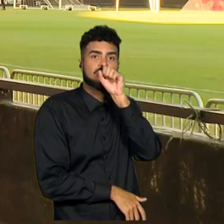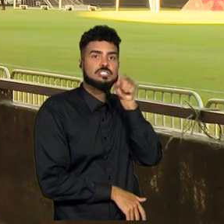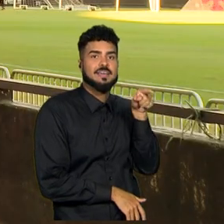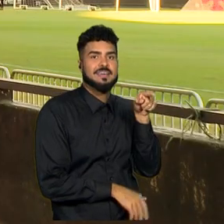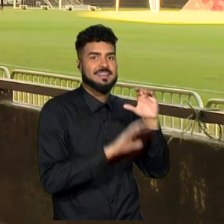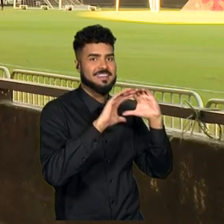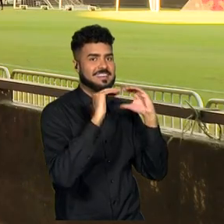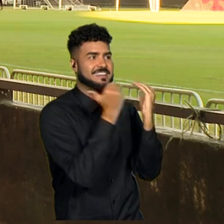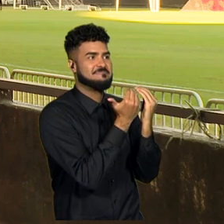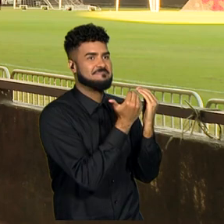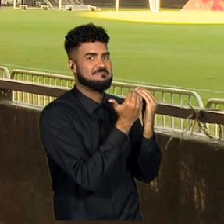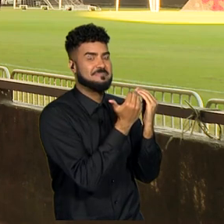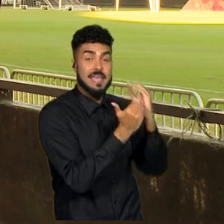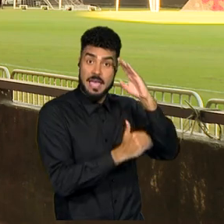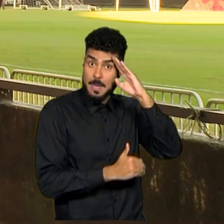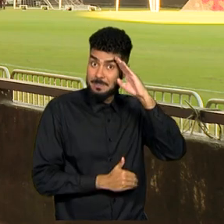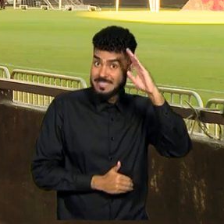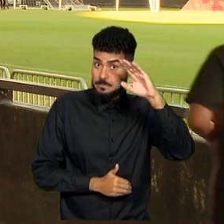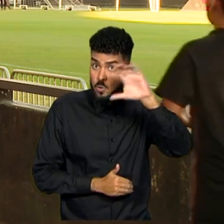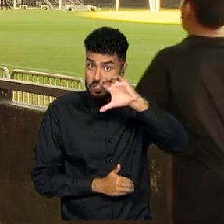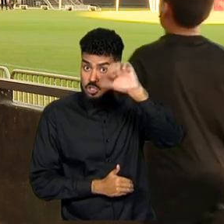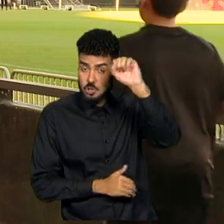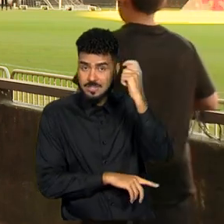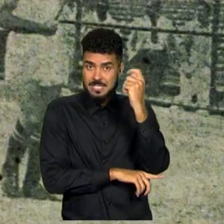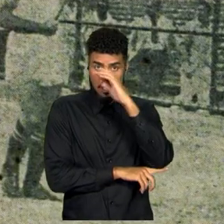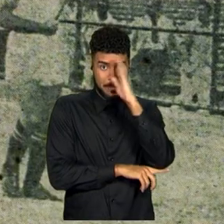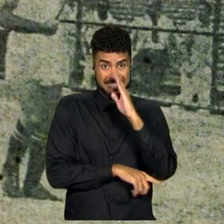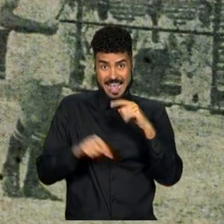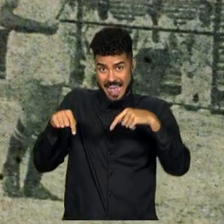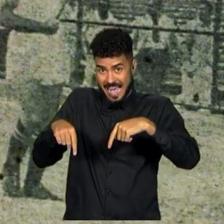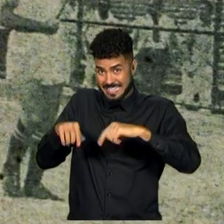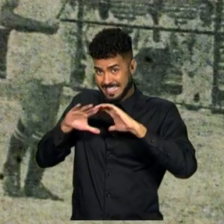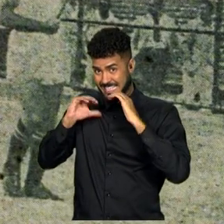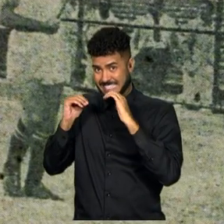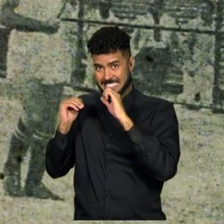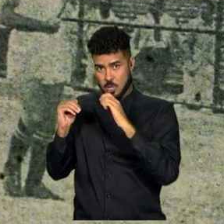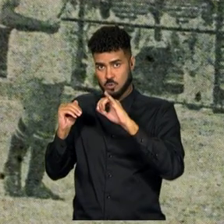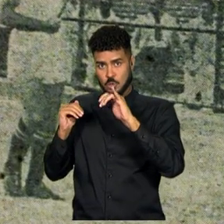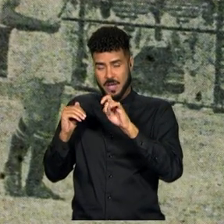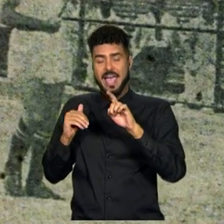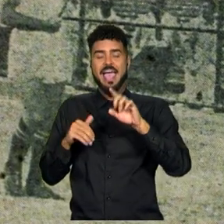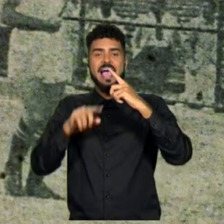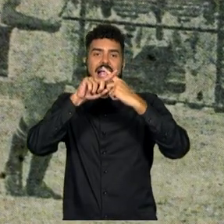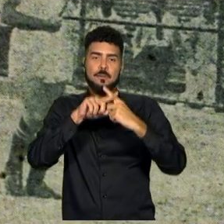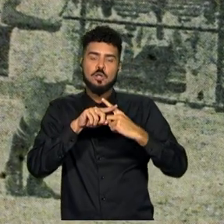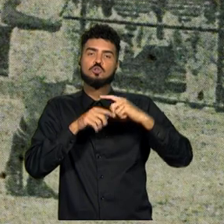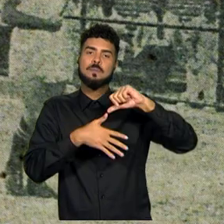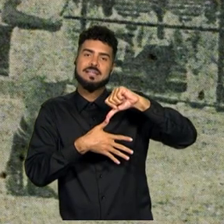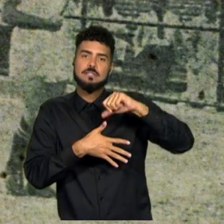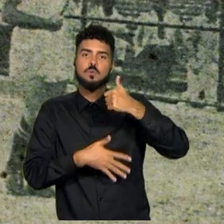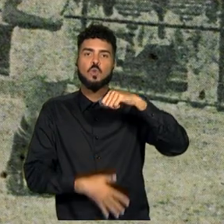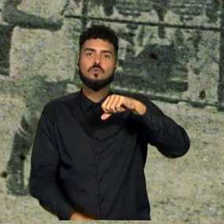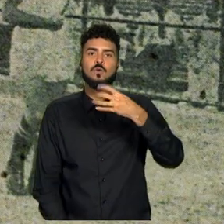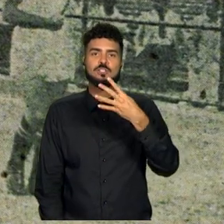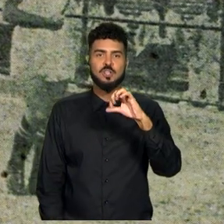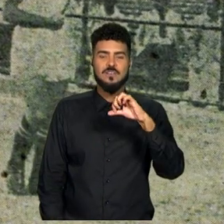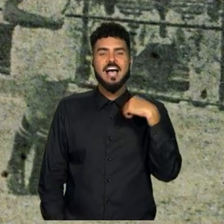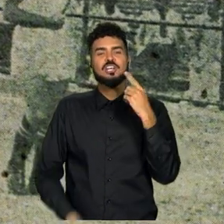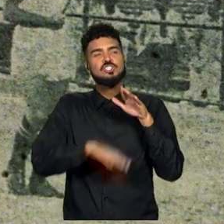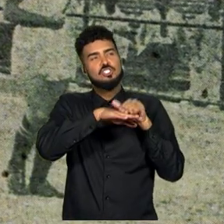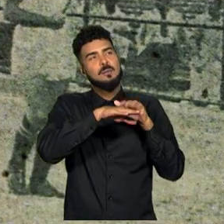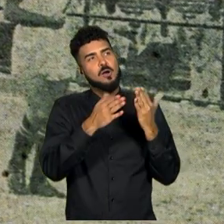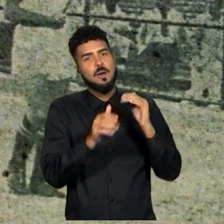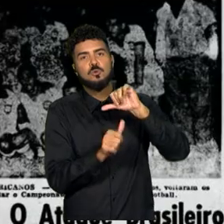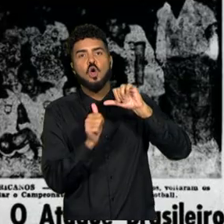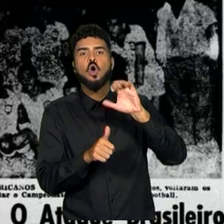o principal título da seleção aqui foi o Campeonato Sul-Americano de 1949, que nós conhecemos hoje como